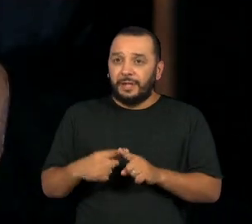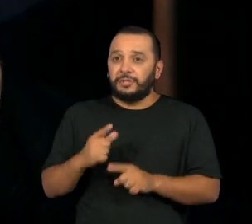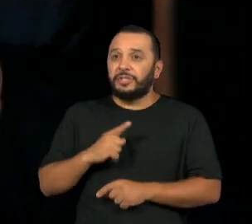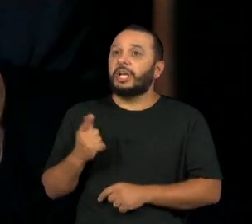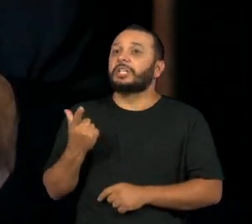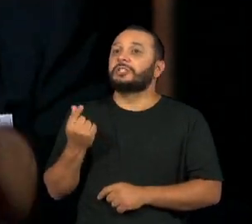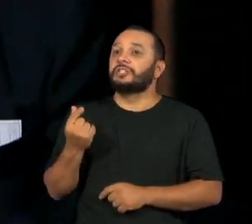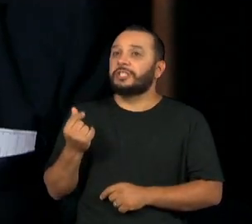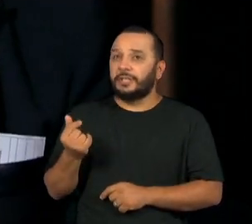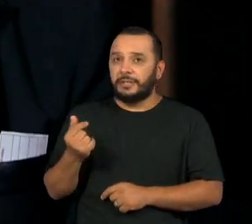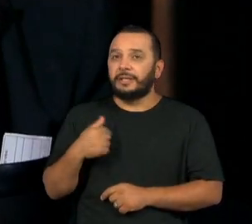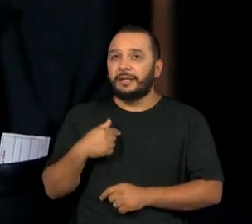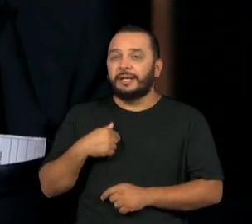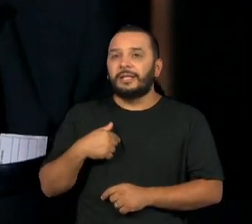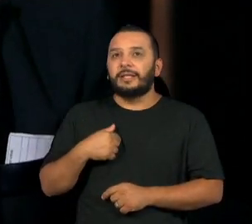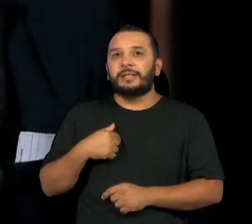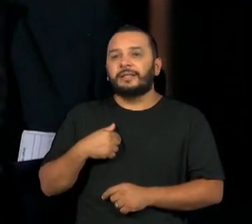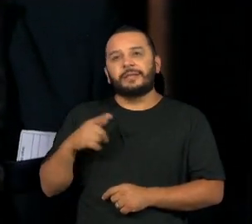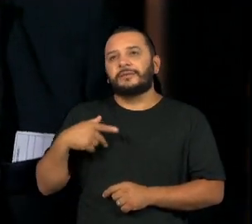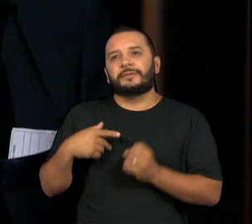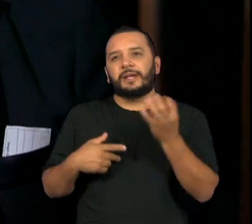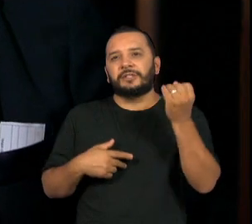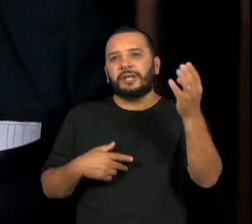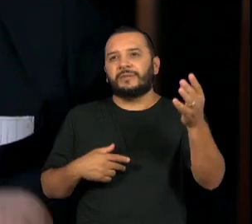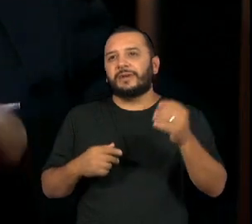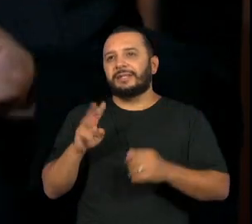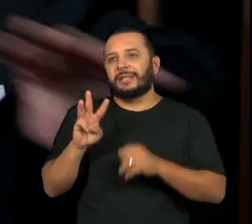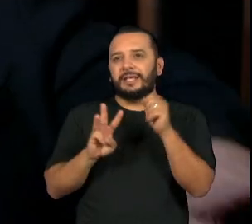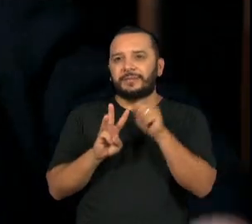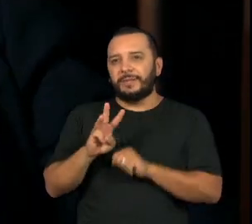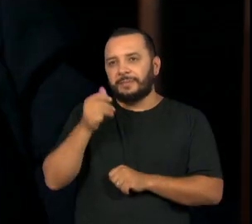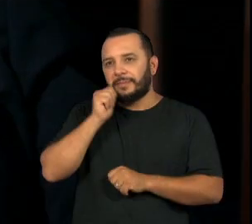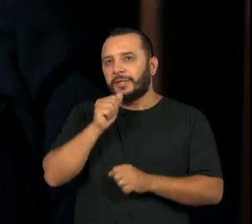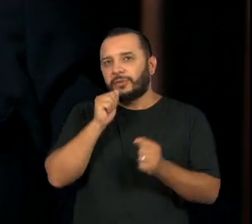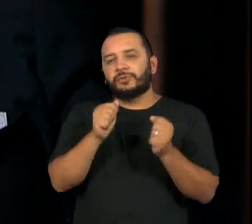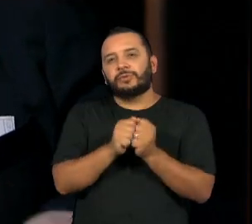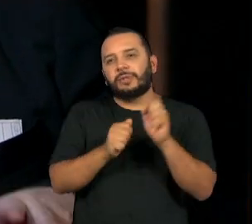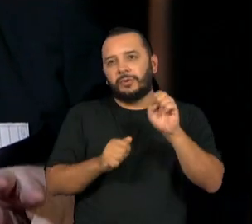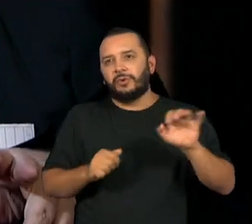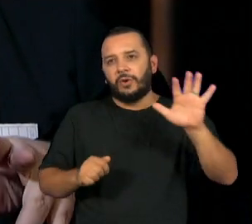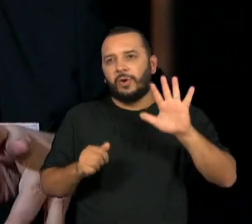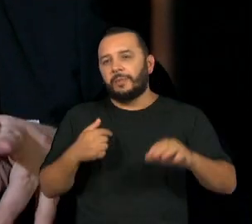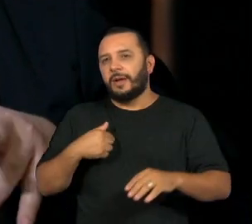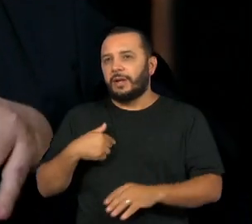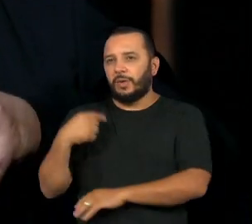ele pegava e ia ficar 3 meses com a minha mãe na Europa. Aí eu ficava no Rio Grande do Sul com a minha avó.